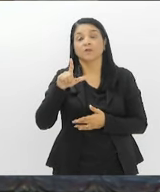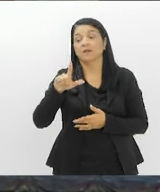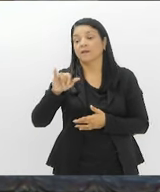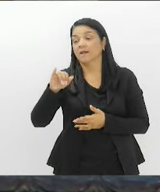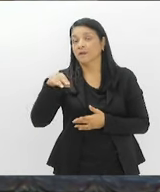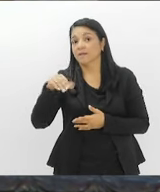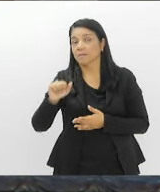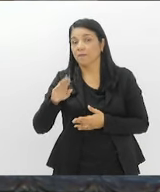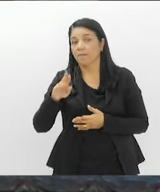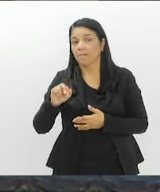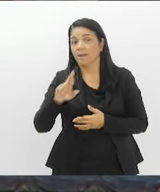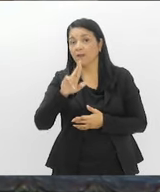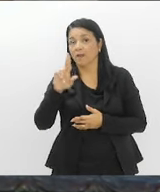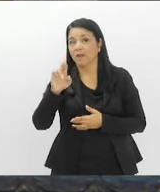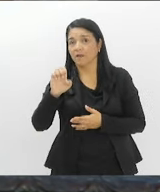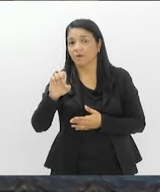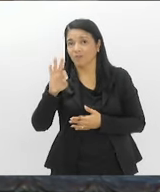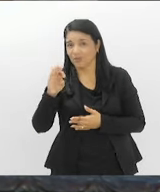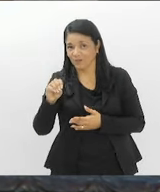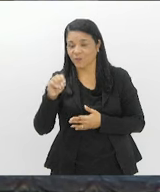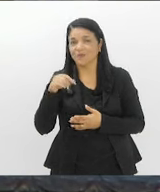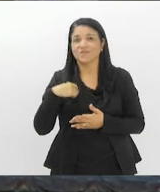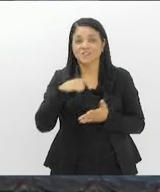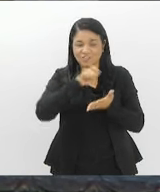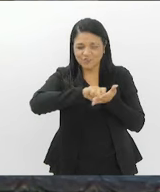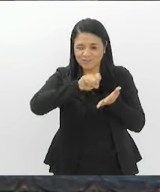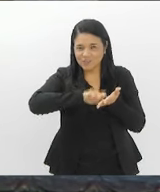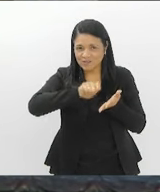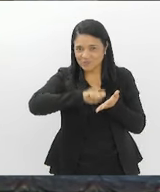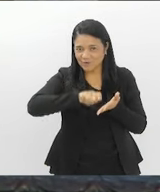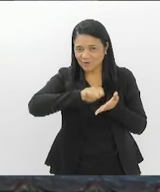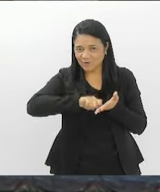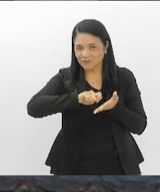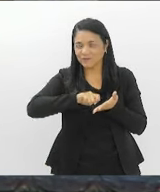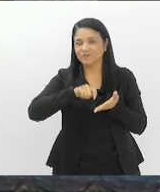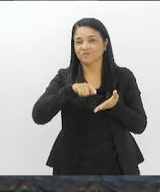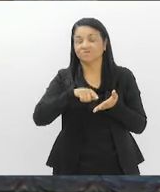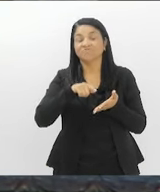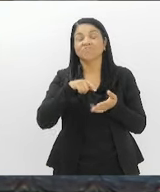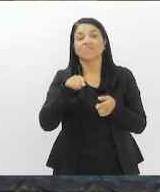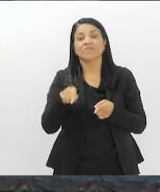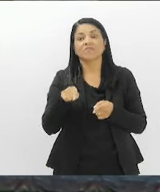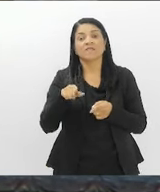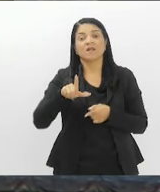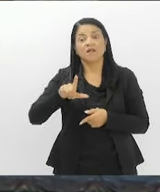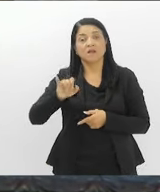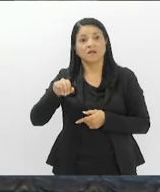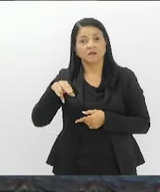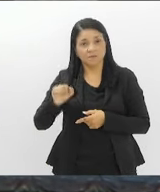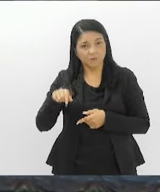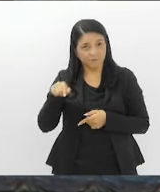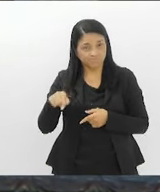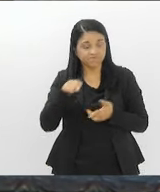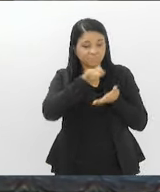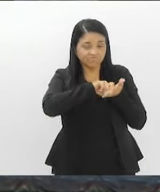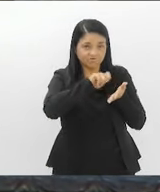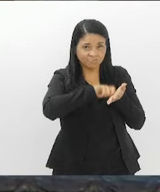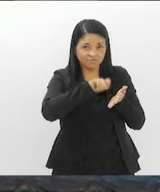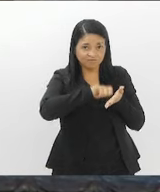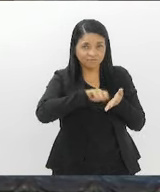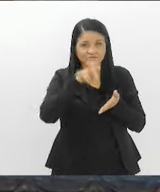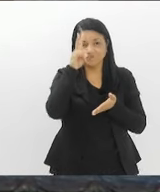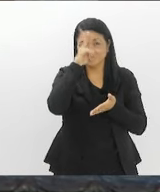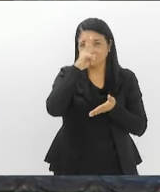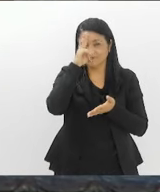grande escritor Lima Barreto. E Lima Barreto escreve as recordações do escrivão